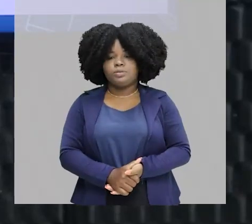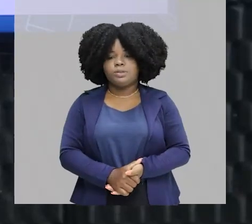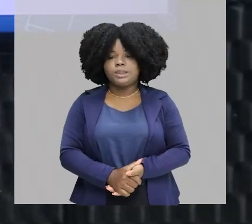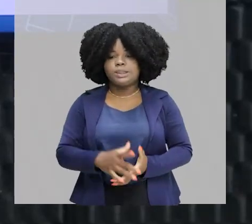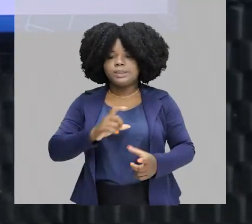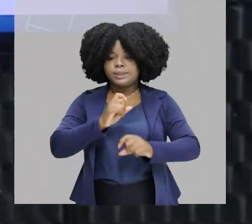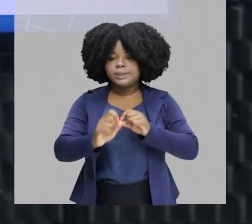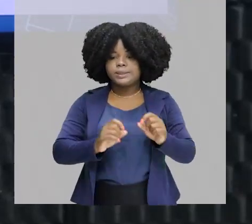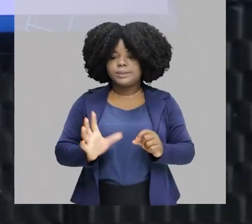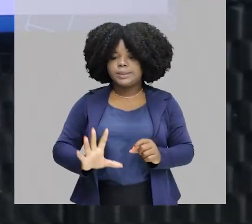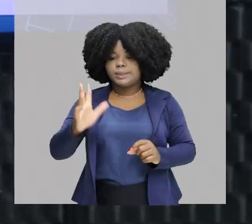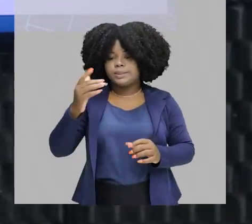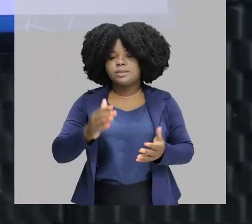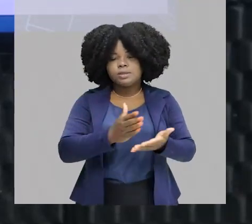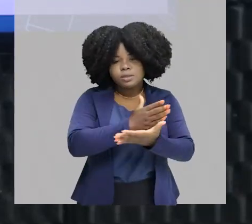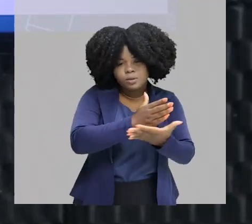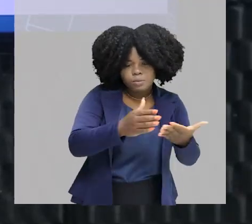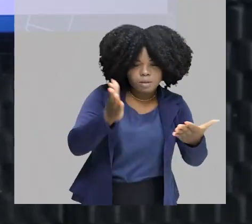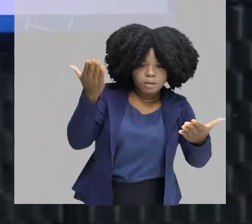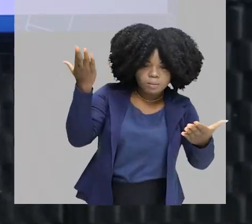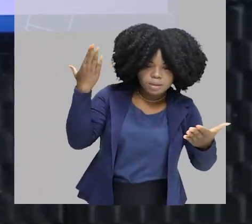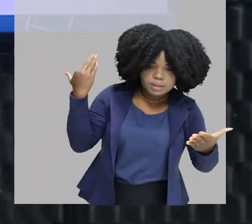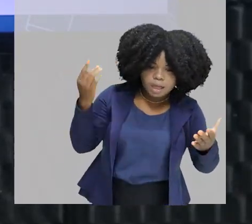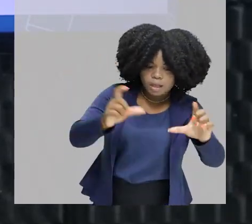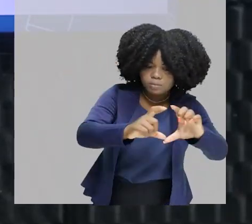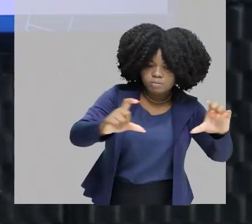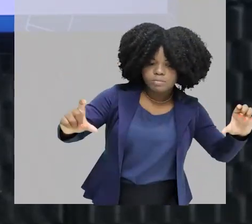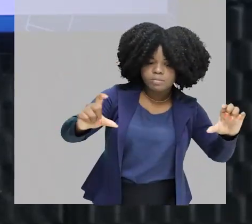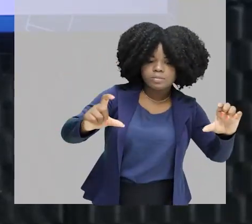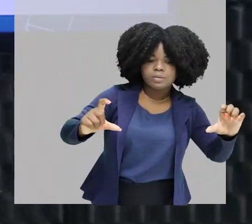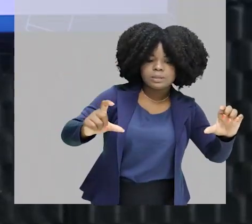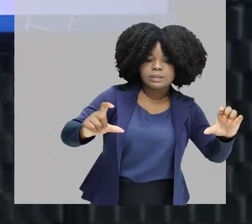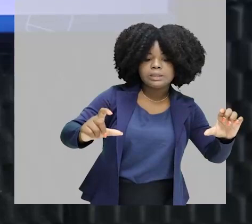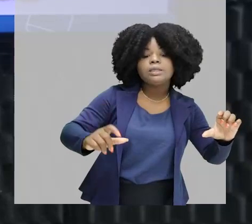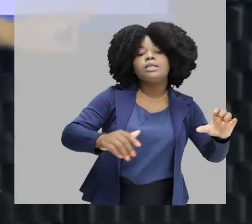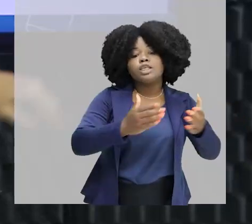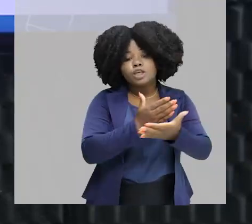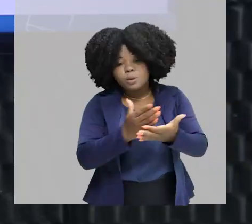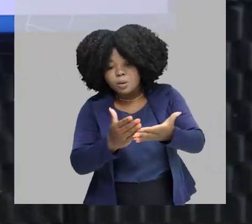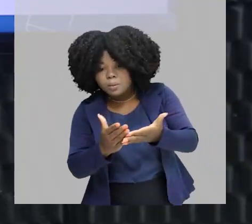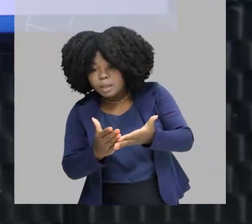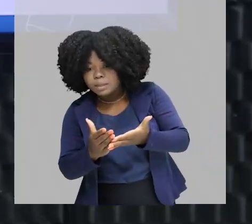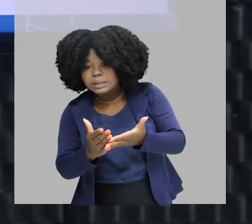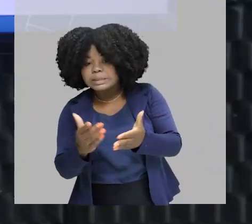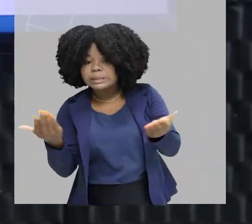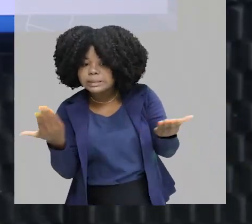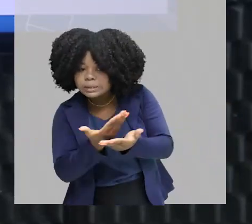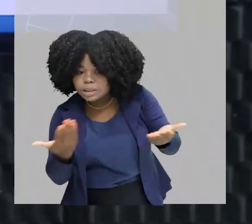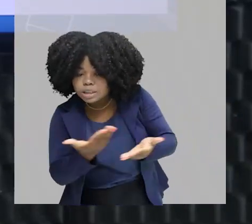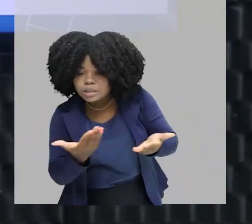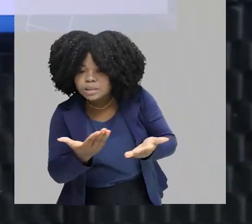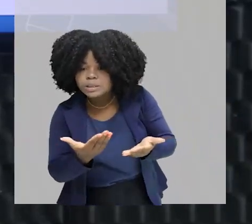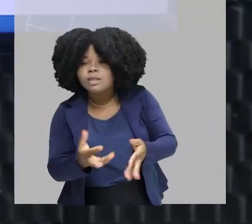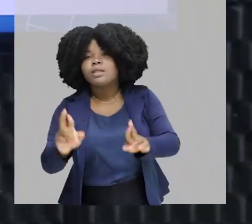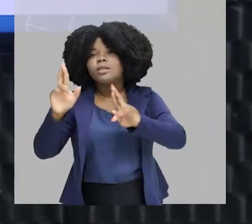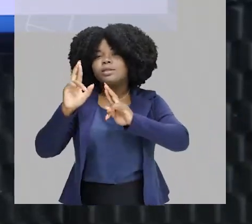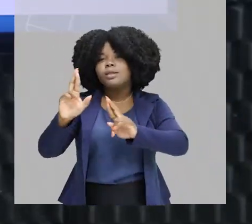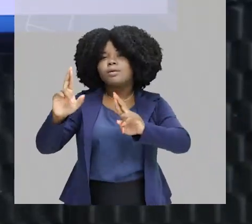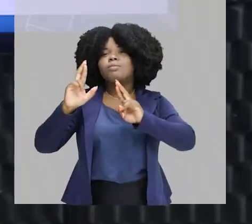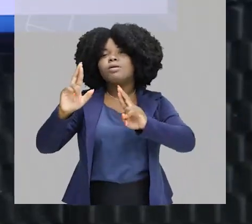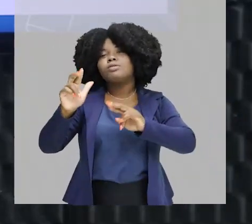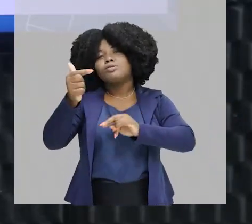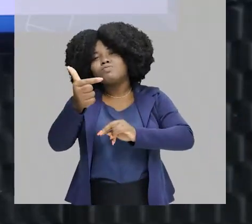uma ação que começou lá no passado, que avança no presente e tem uma expectativa